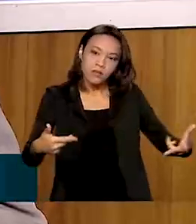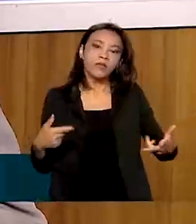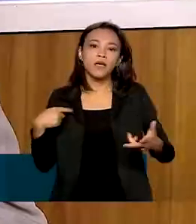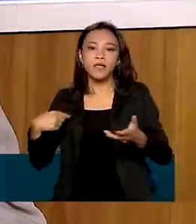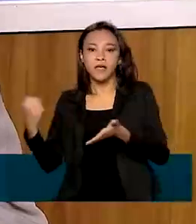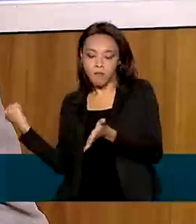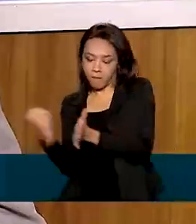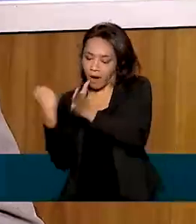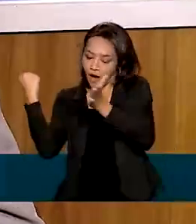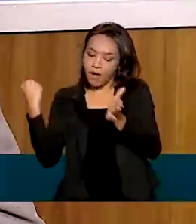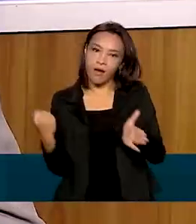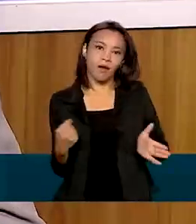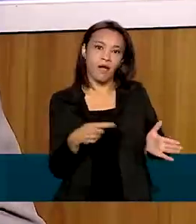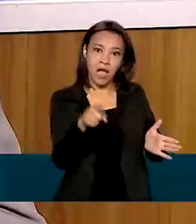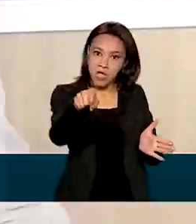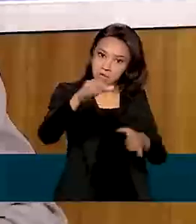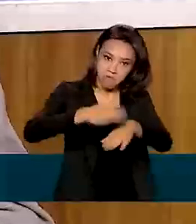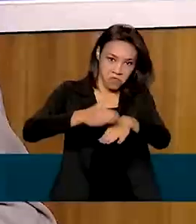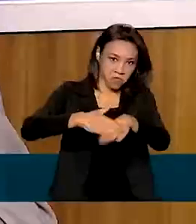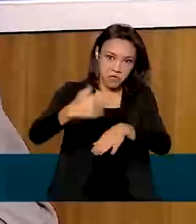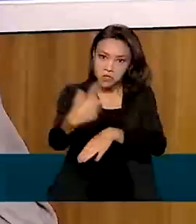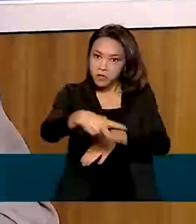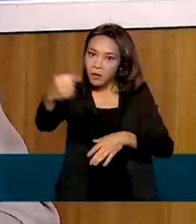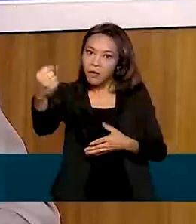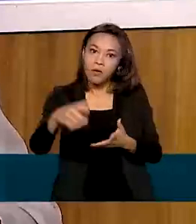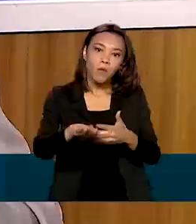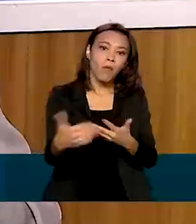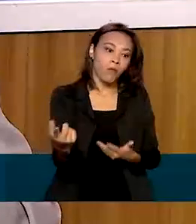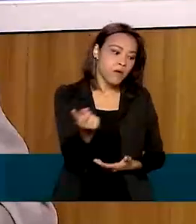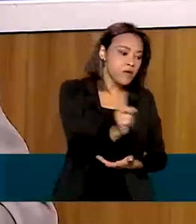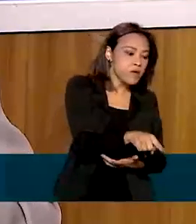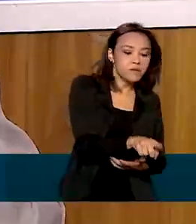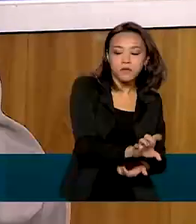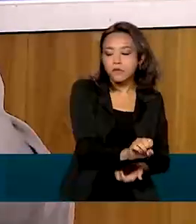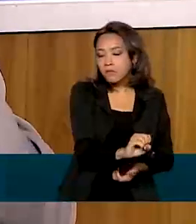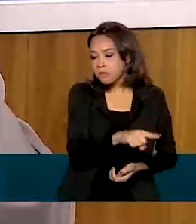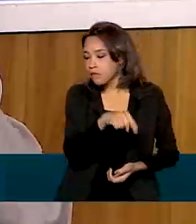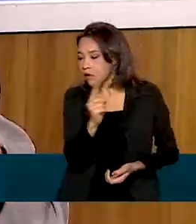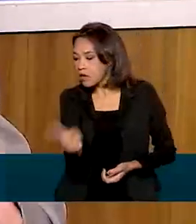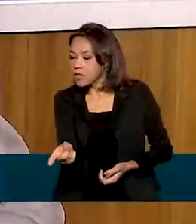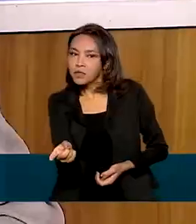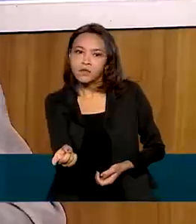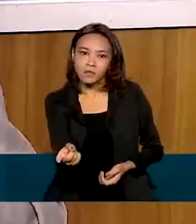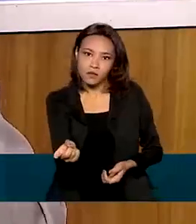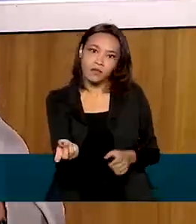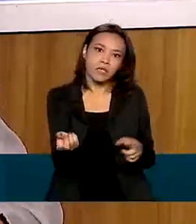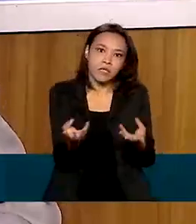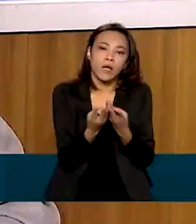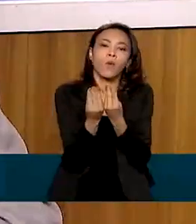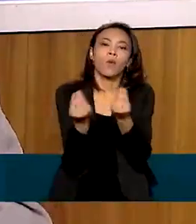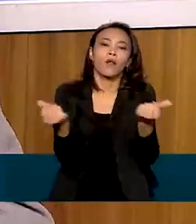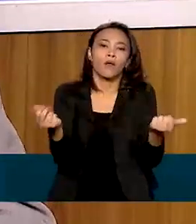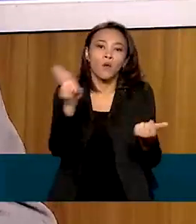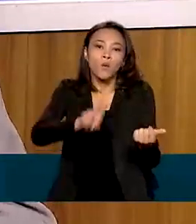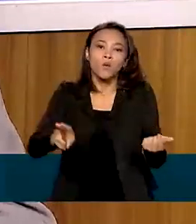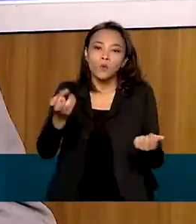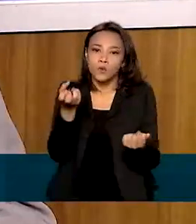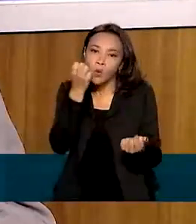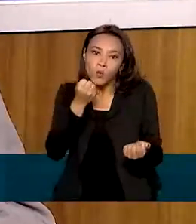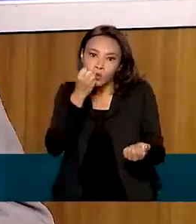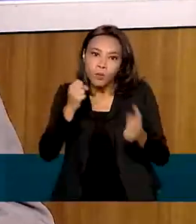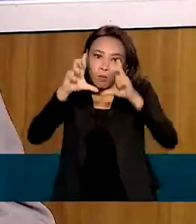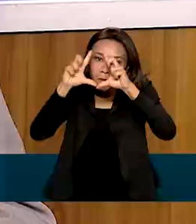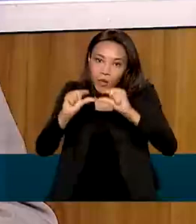formato que o consumidor aí você pode tomar uma decisão de adquirir um produto que tenha mais eficiência na energia